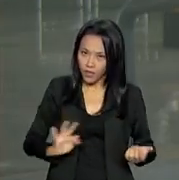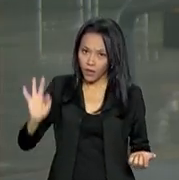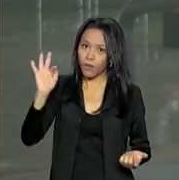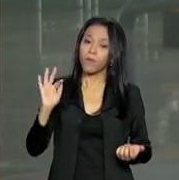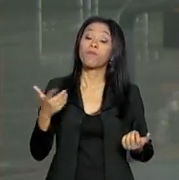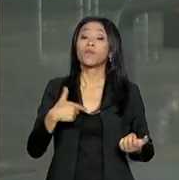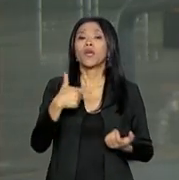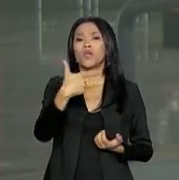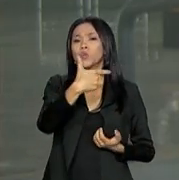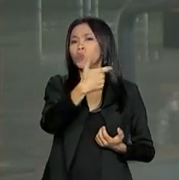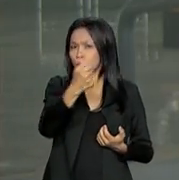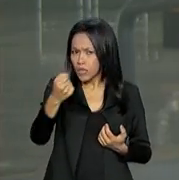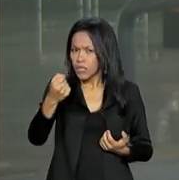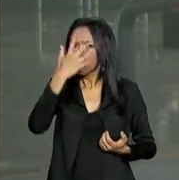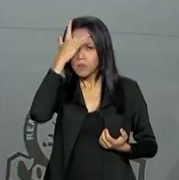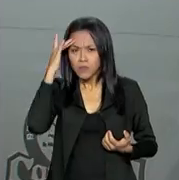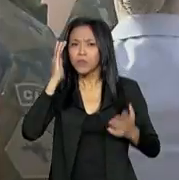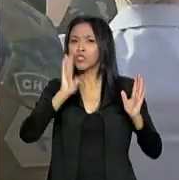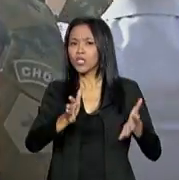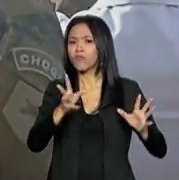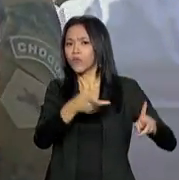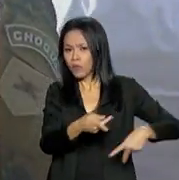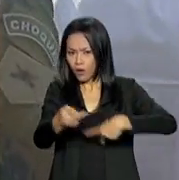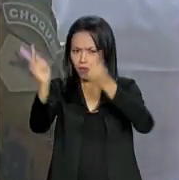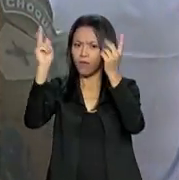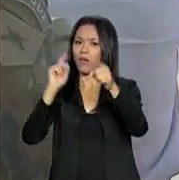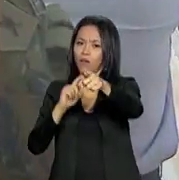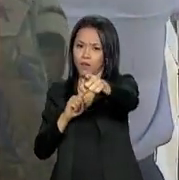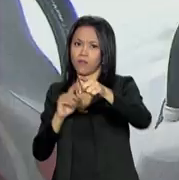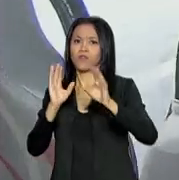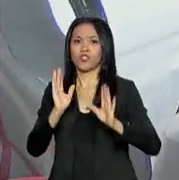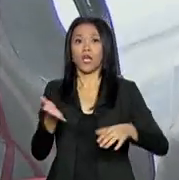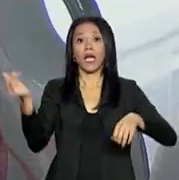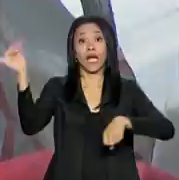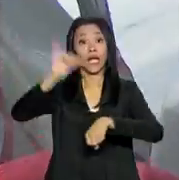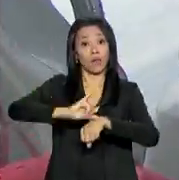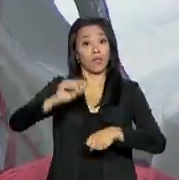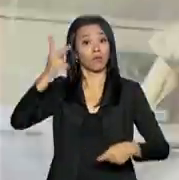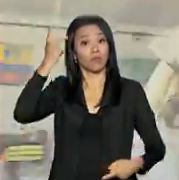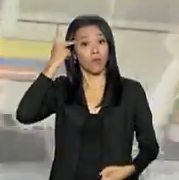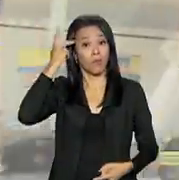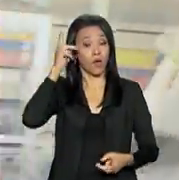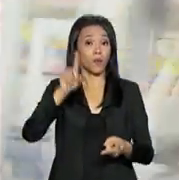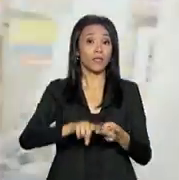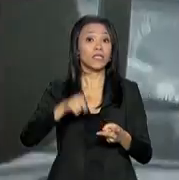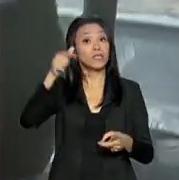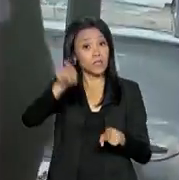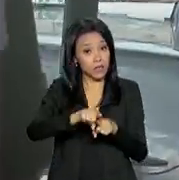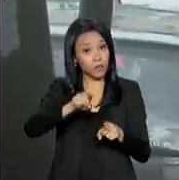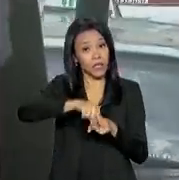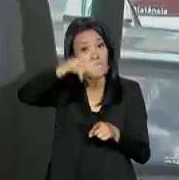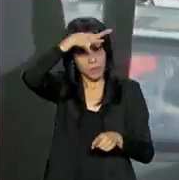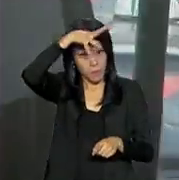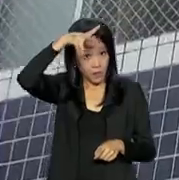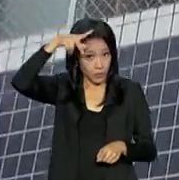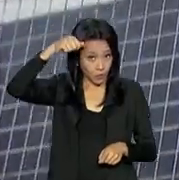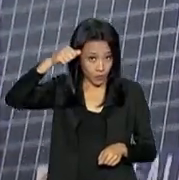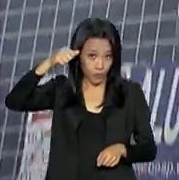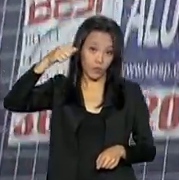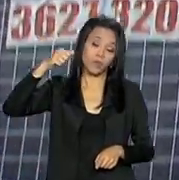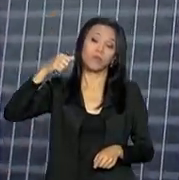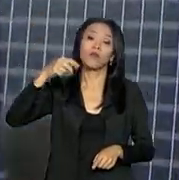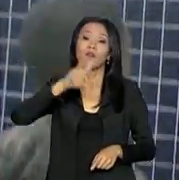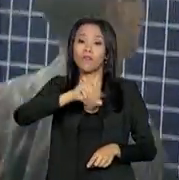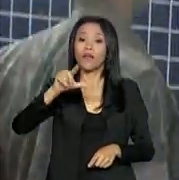200 venezuelanos já foram transferidos para as capitais de são paulo em mato grosso agora eles vão ter